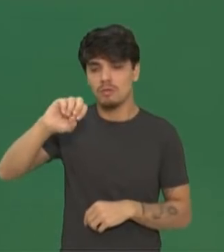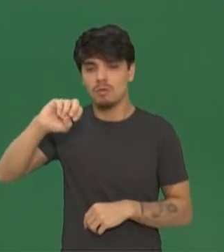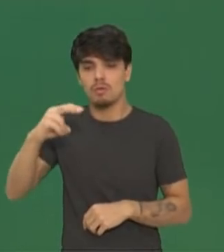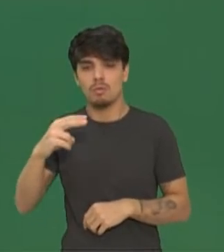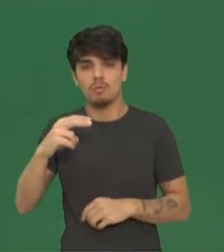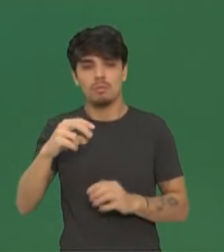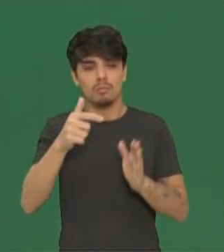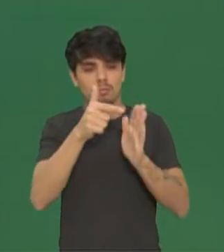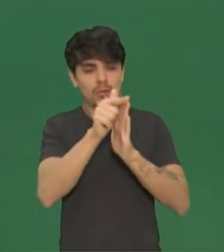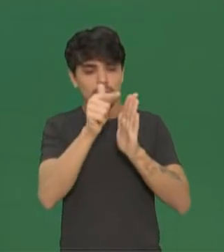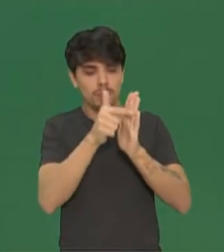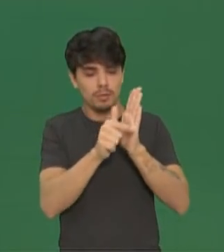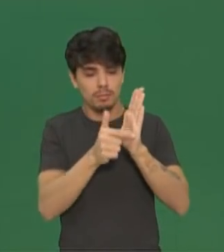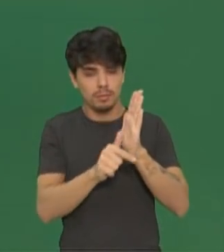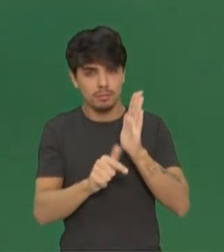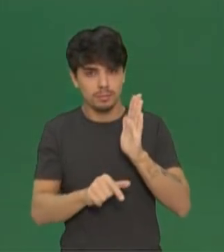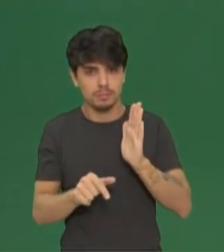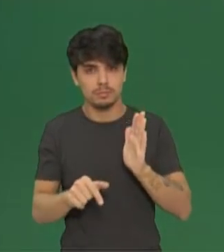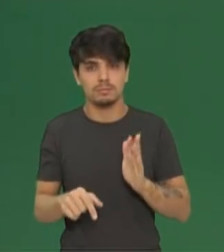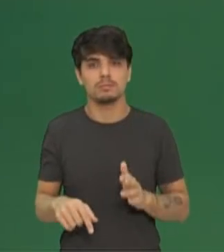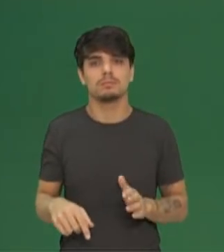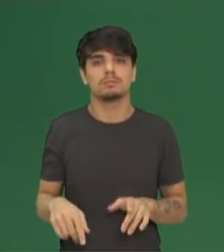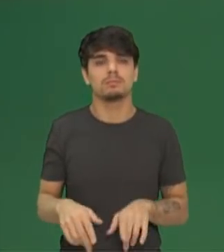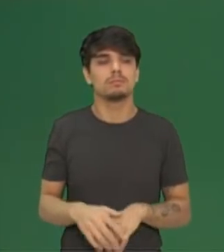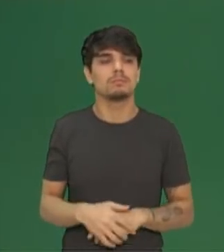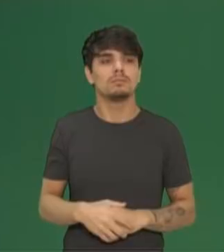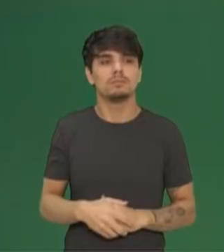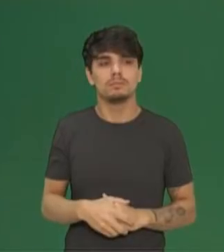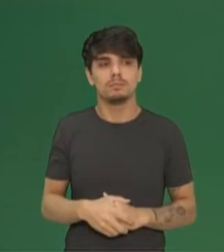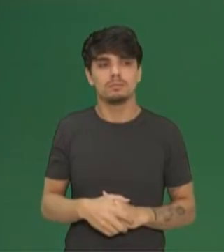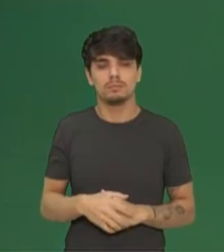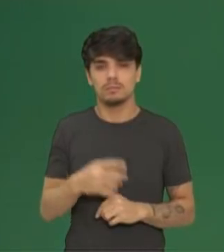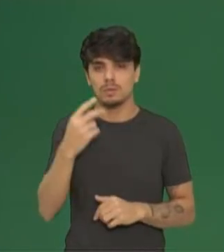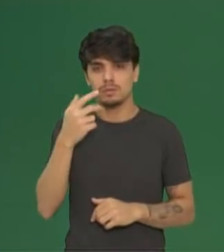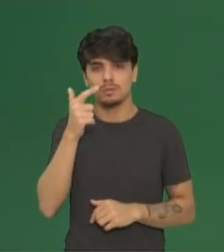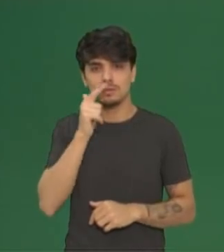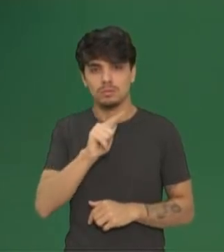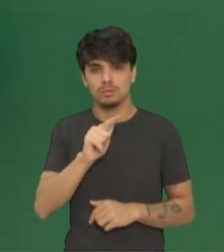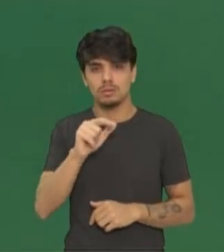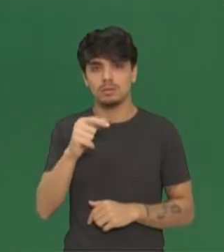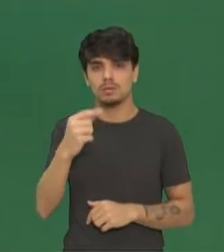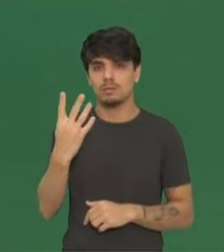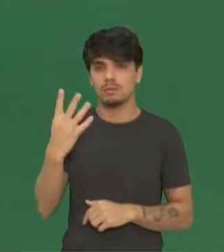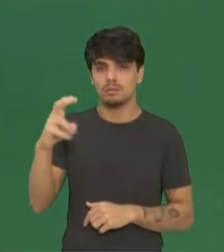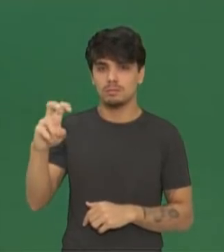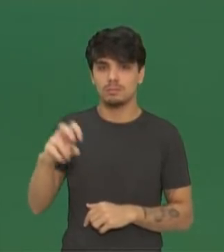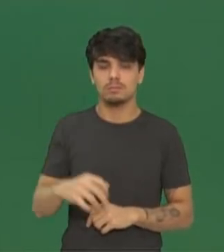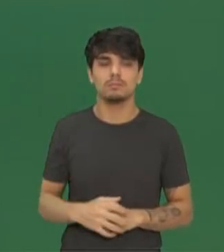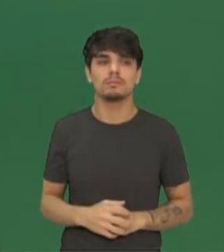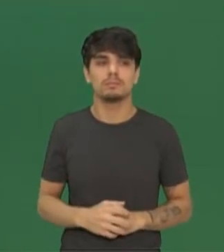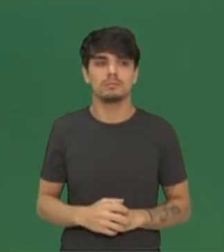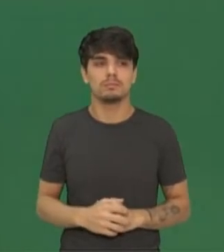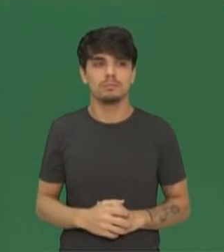decomposição simultânea, né, com os números primos, a gente vai chegar no 45,